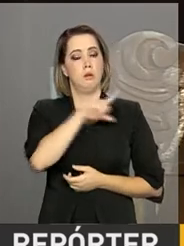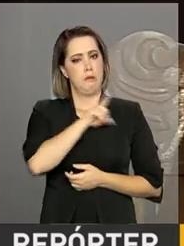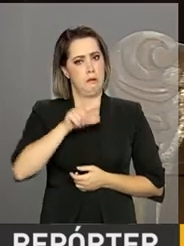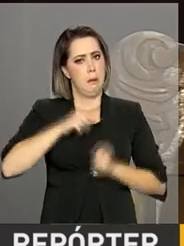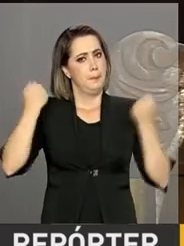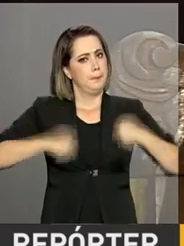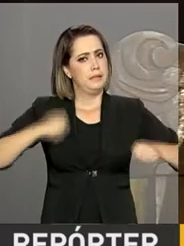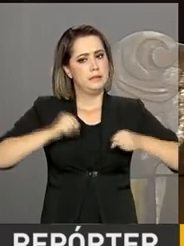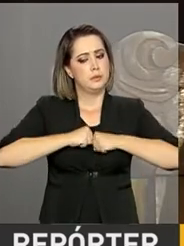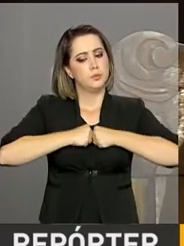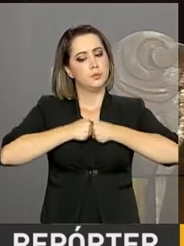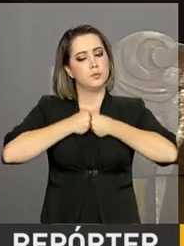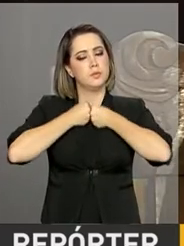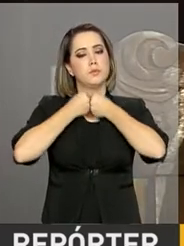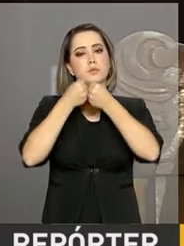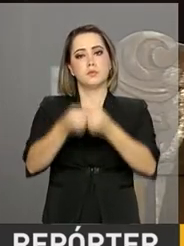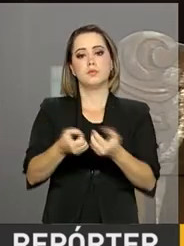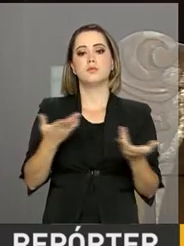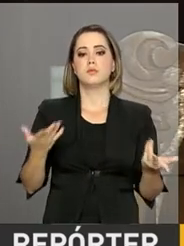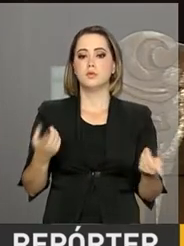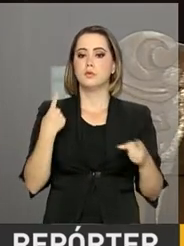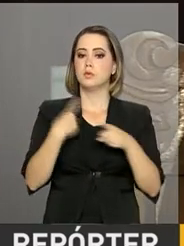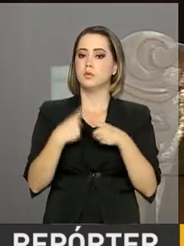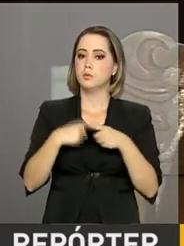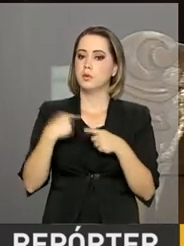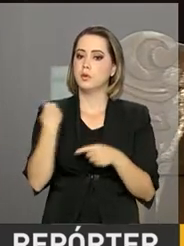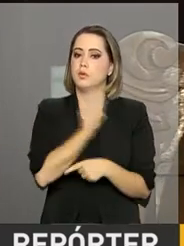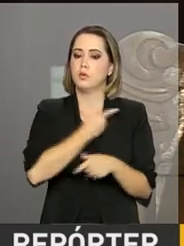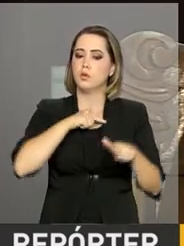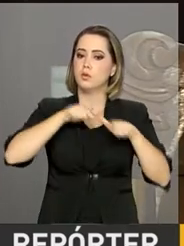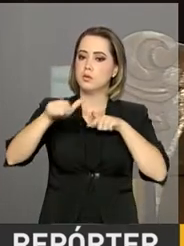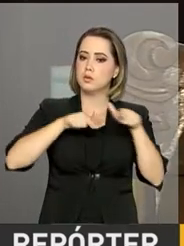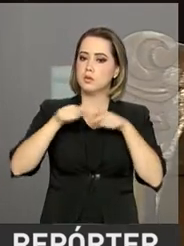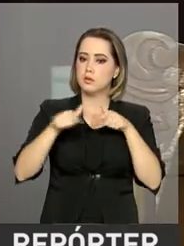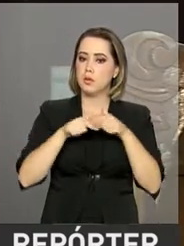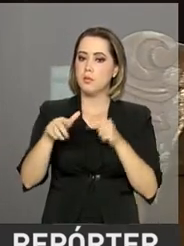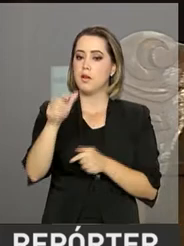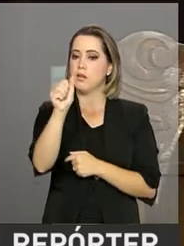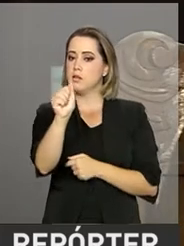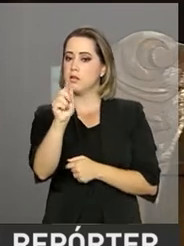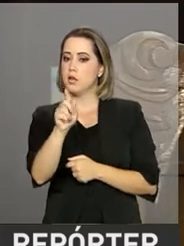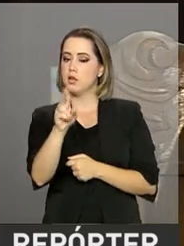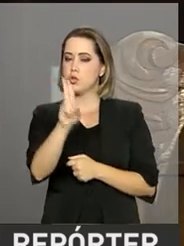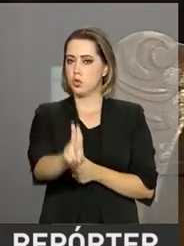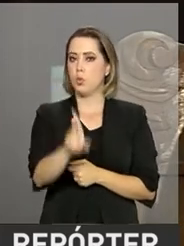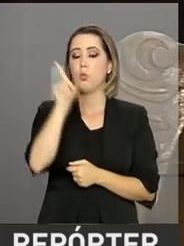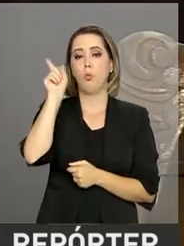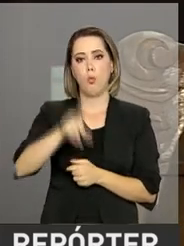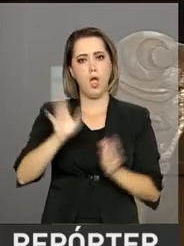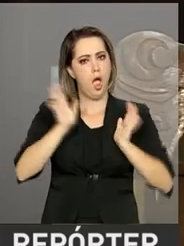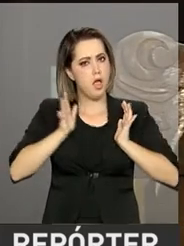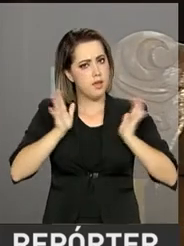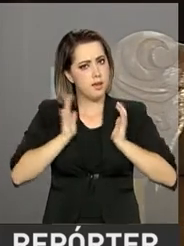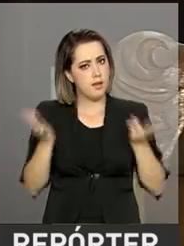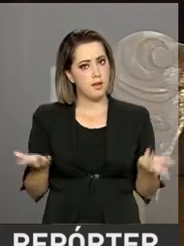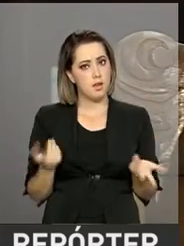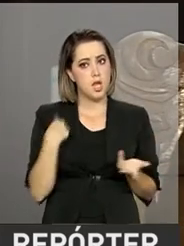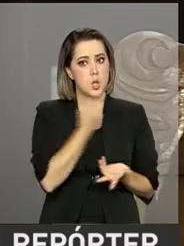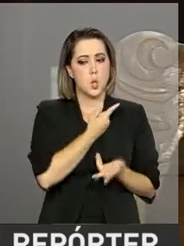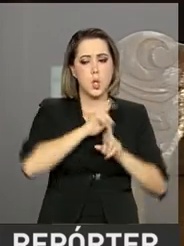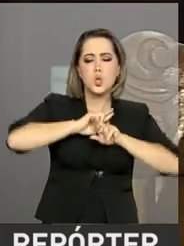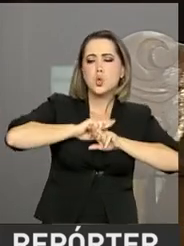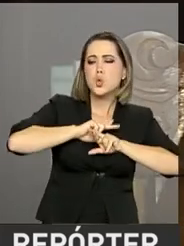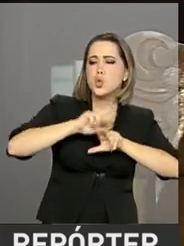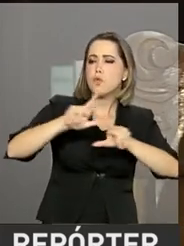esforço, porque a nossa atuação, a atuação da Advocacia Geral da União é muito rica. Nós atuamos numa diversidade